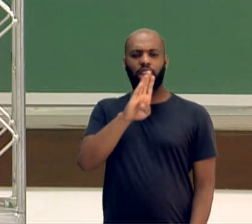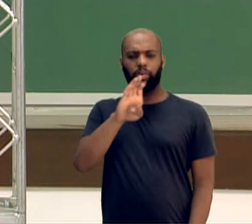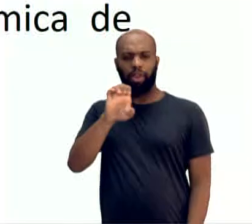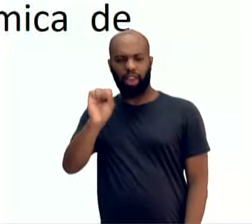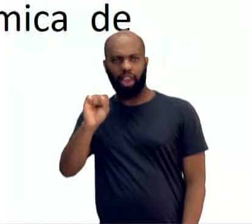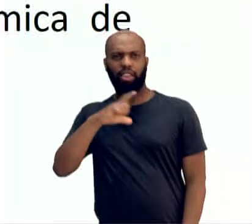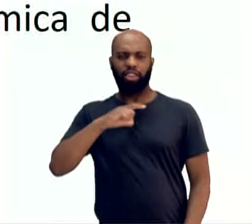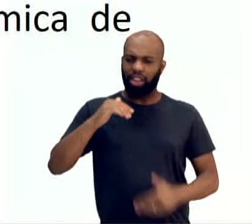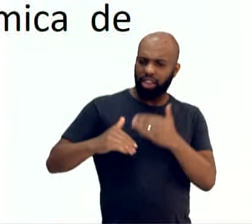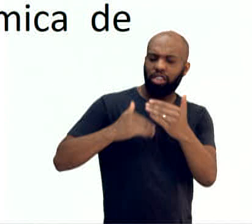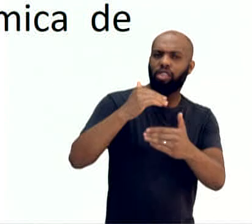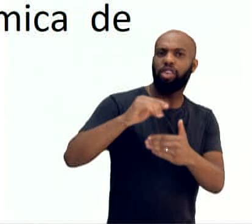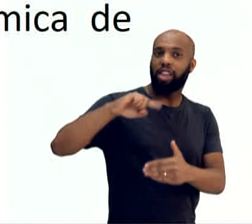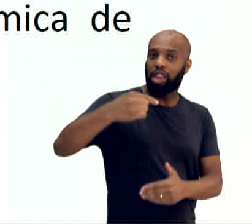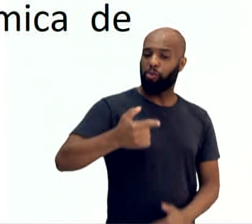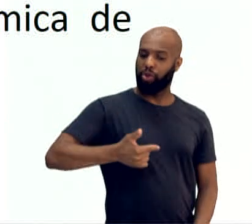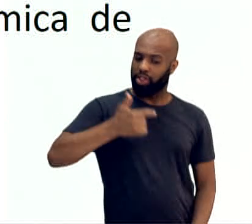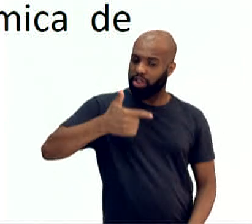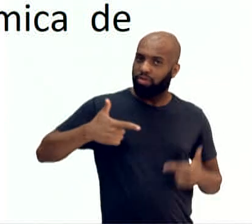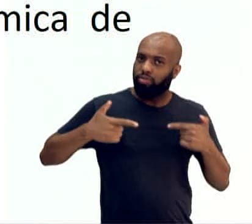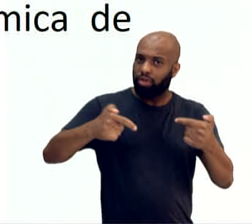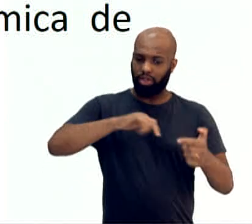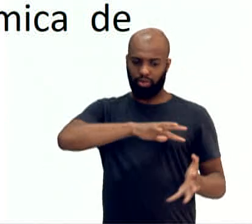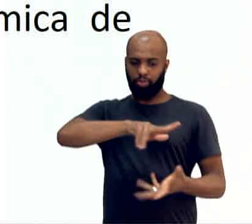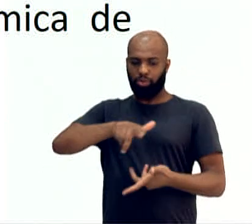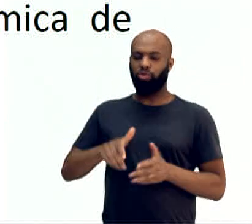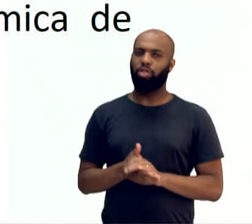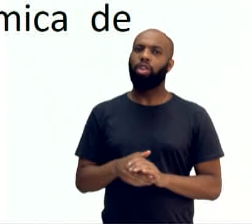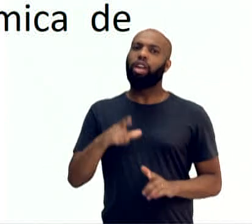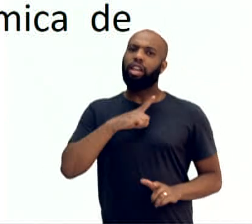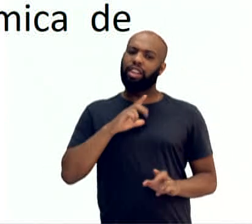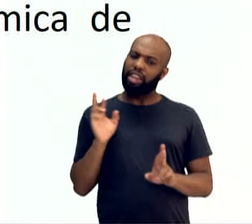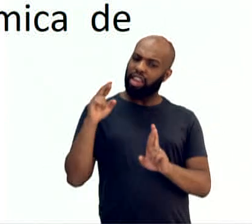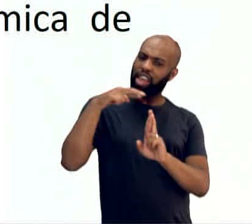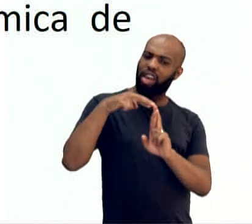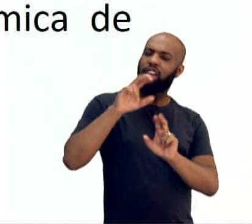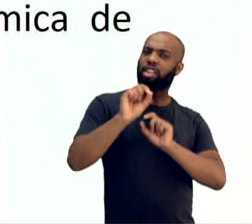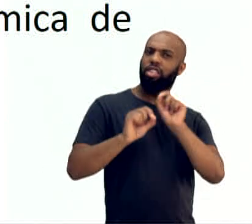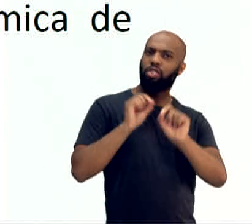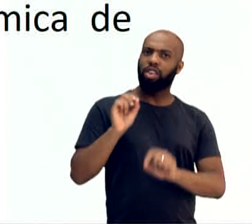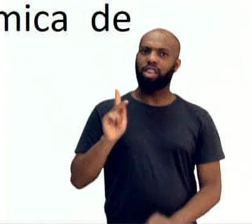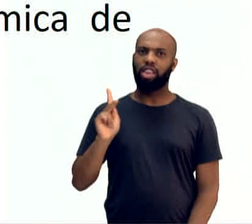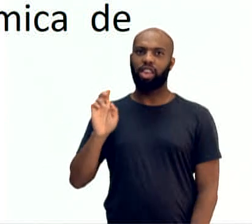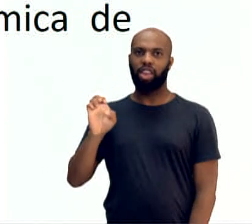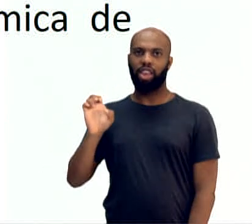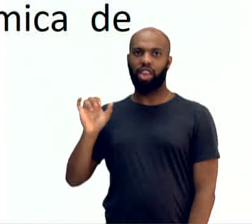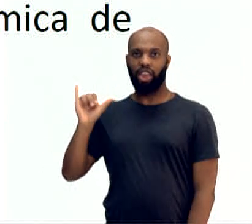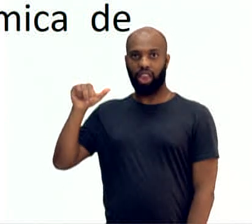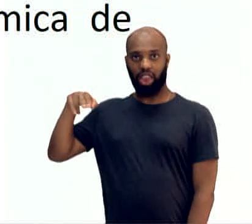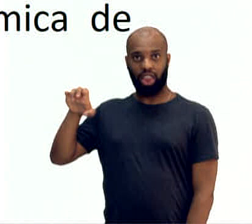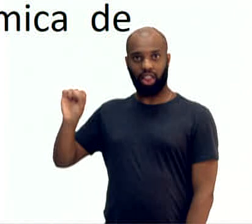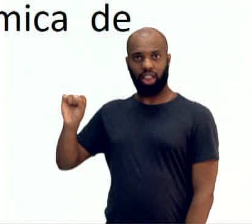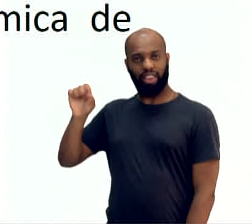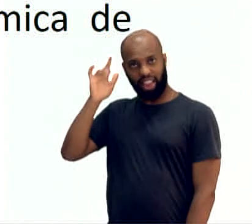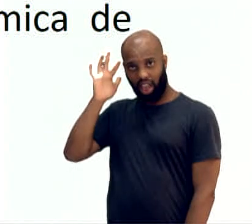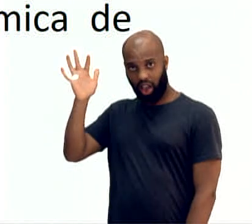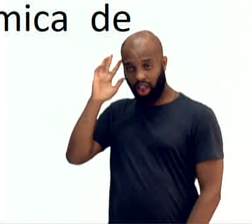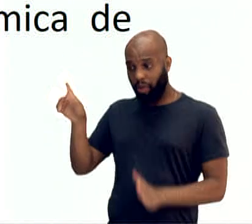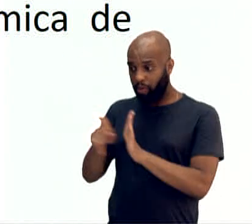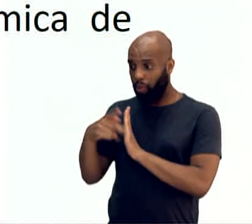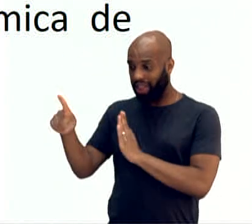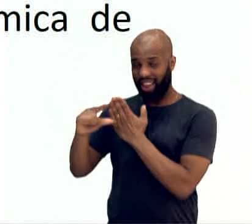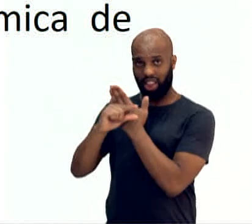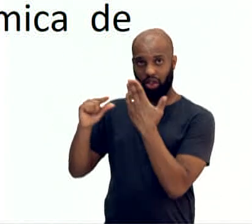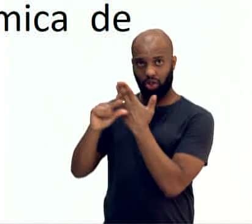se desenvolveu após a Segunda Guerra Mundial, tendo como referência o keynesianismo, entendido como uma teoria